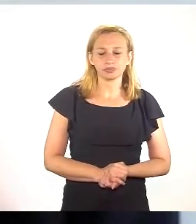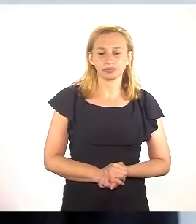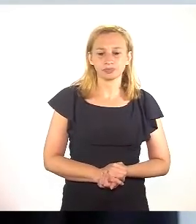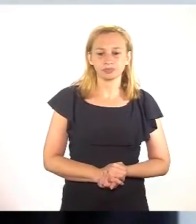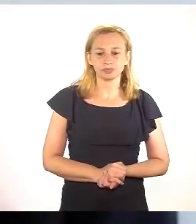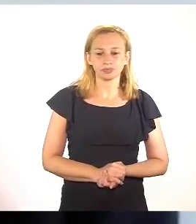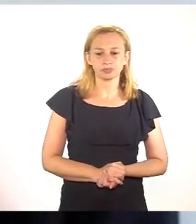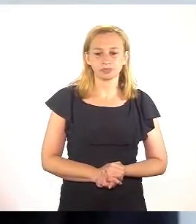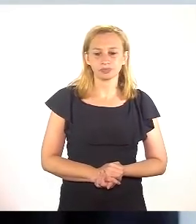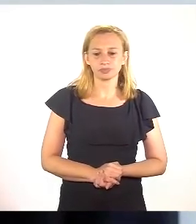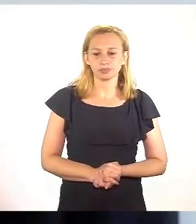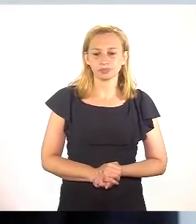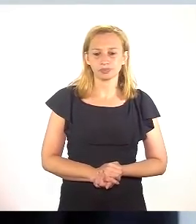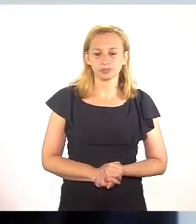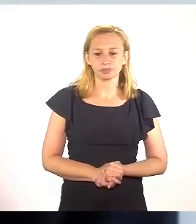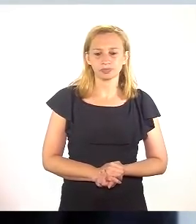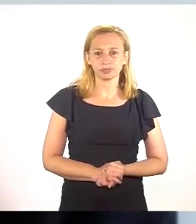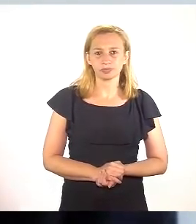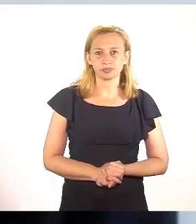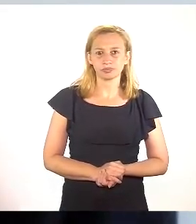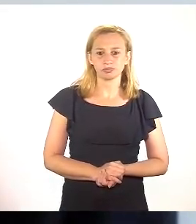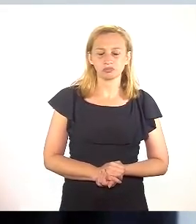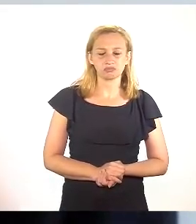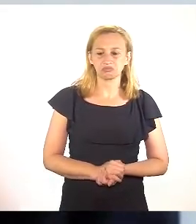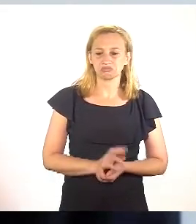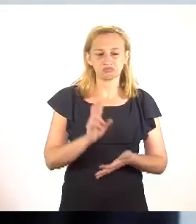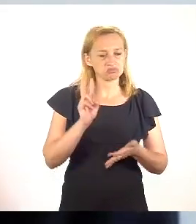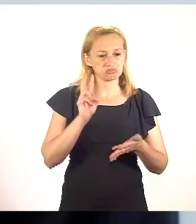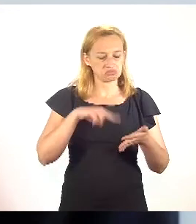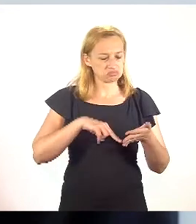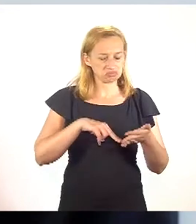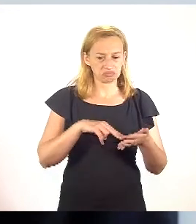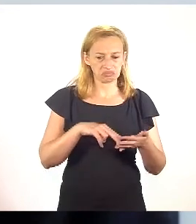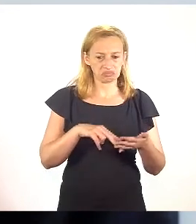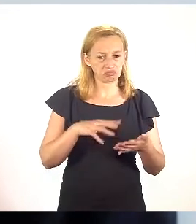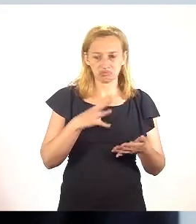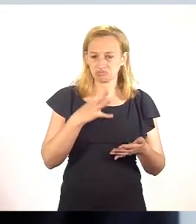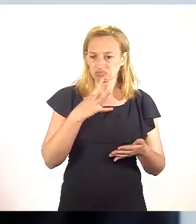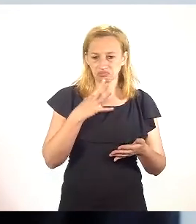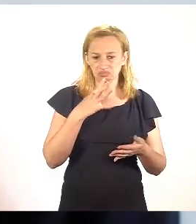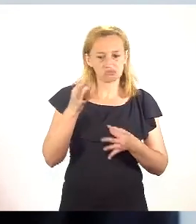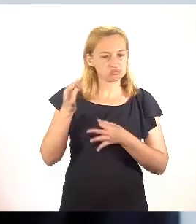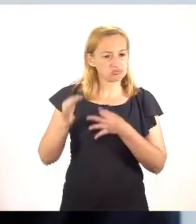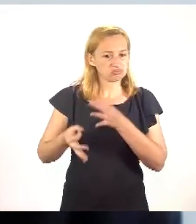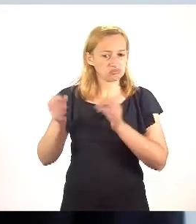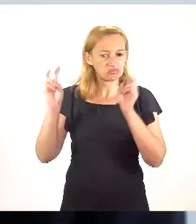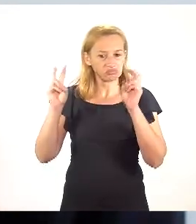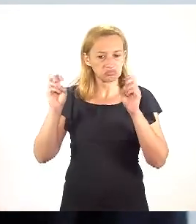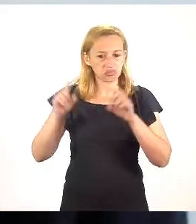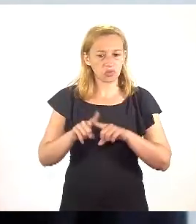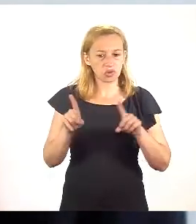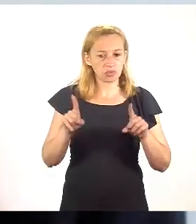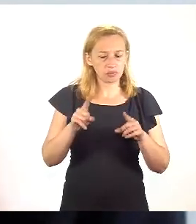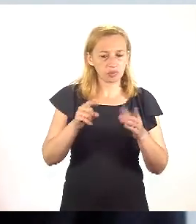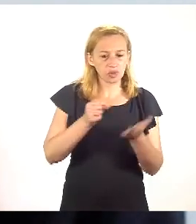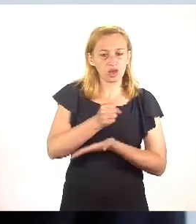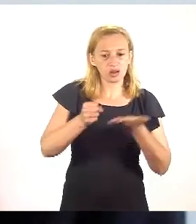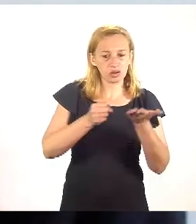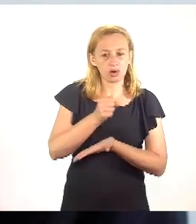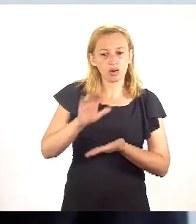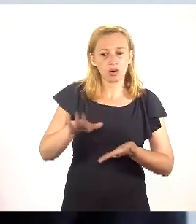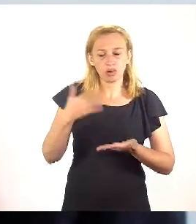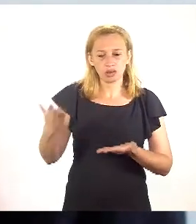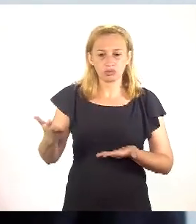não admito não ter lido, não conhecer a decisão judicial sobre isso e quais foram as bases que a justiça